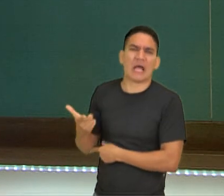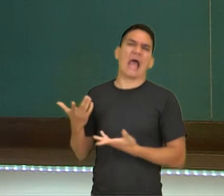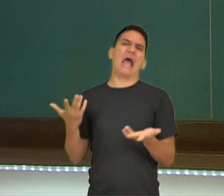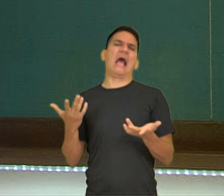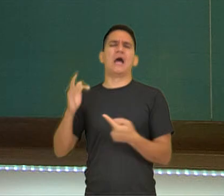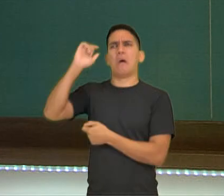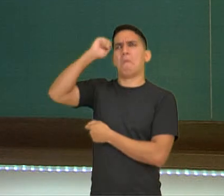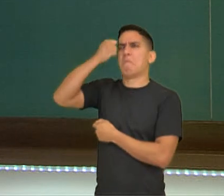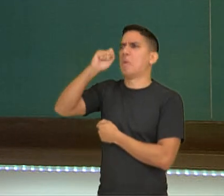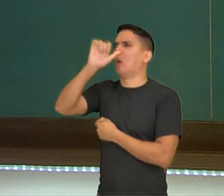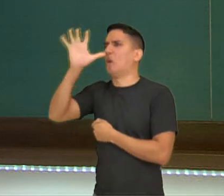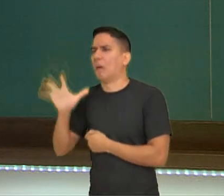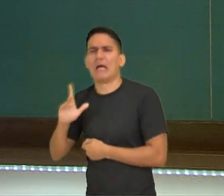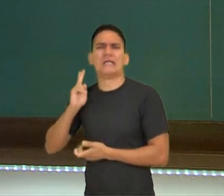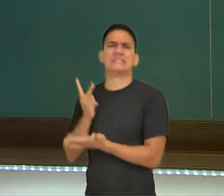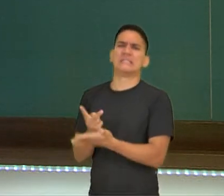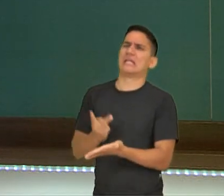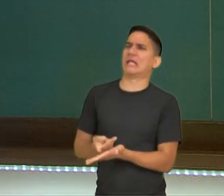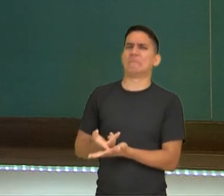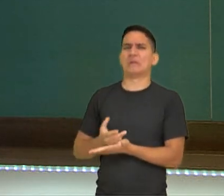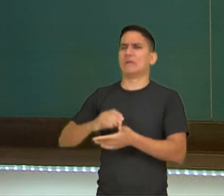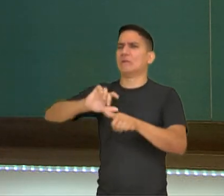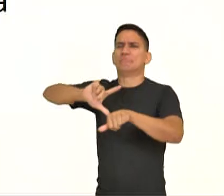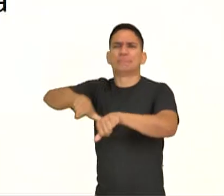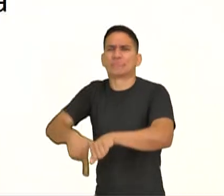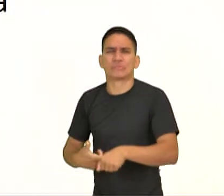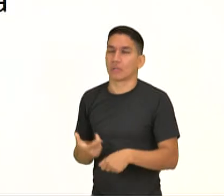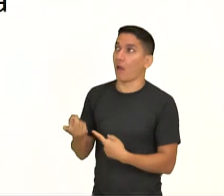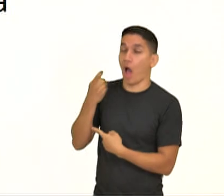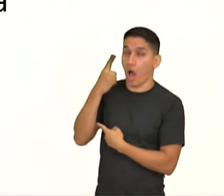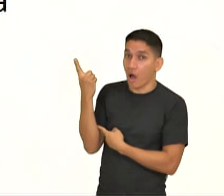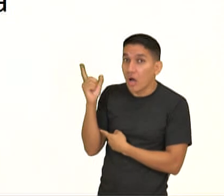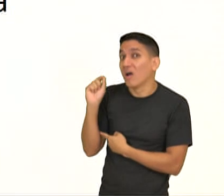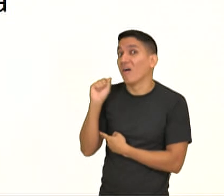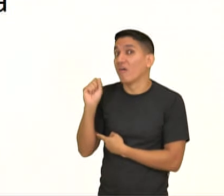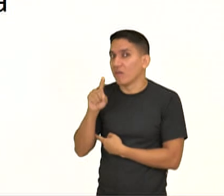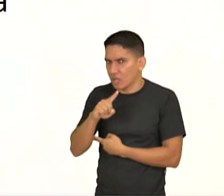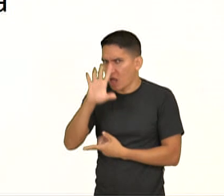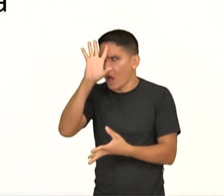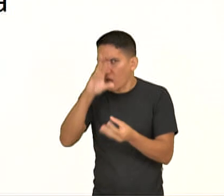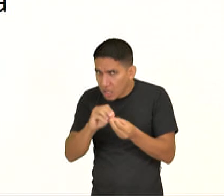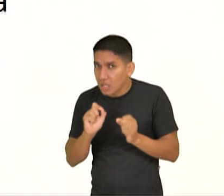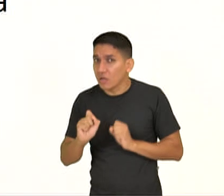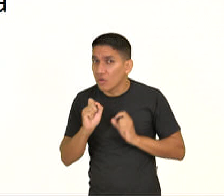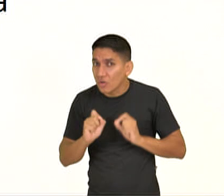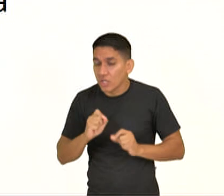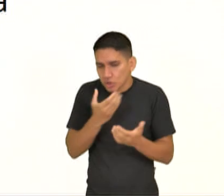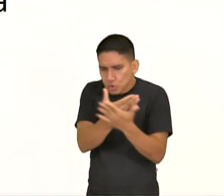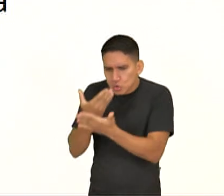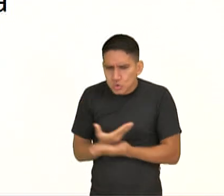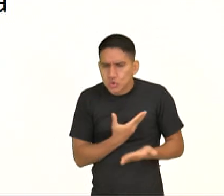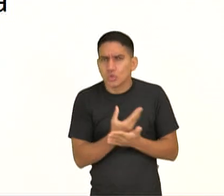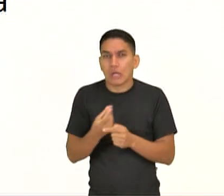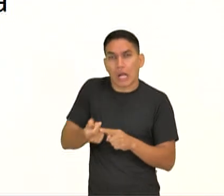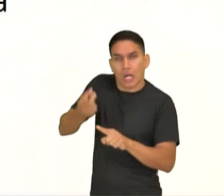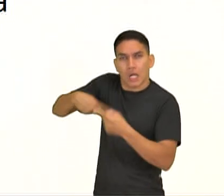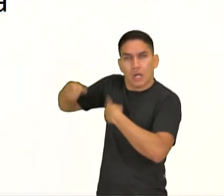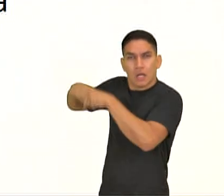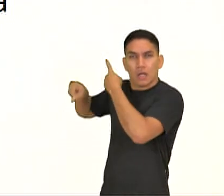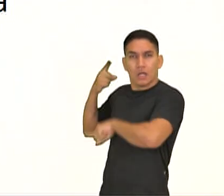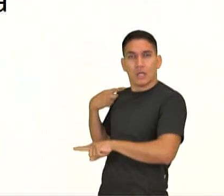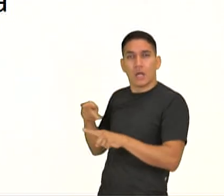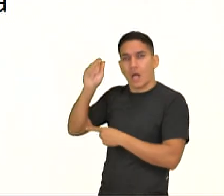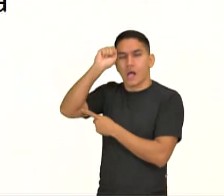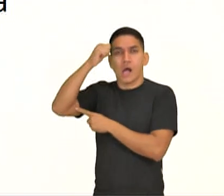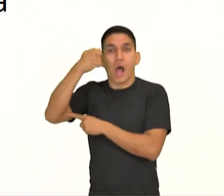Povo africano é tudo tribal. Olha o que nós estamos vendo aqui. Você considera que o estudo da história dos ancestrais africanos